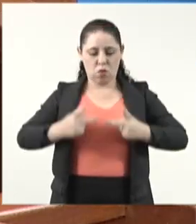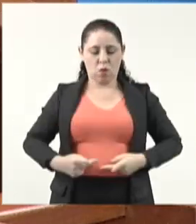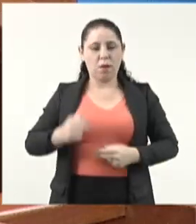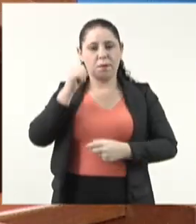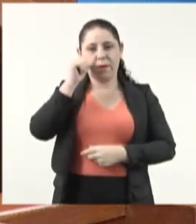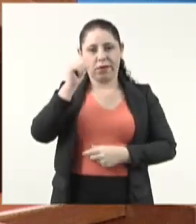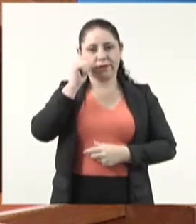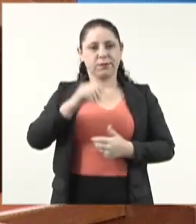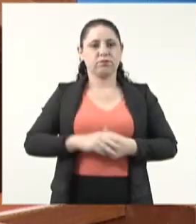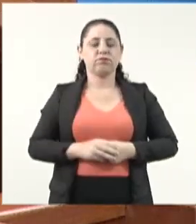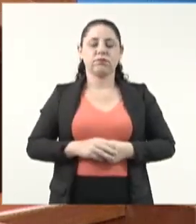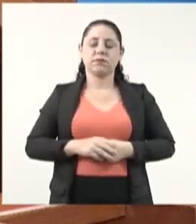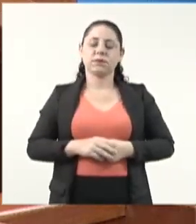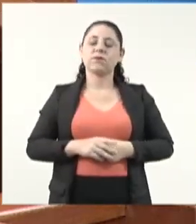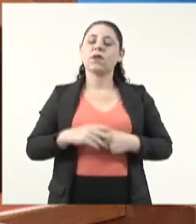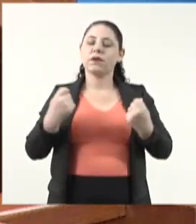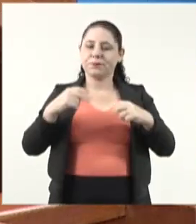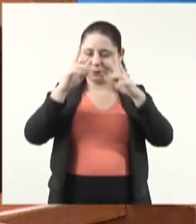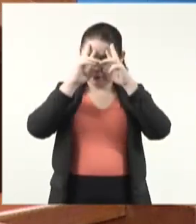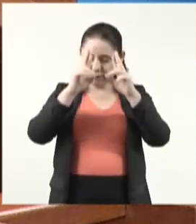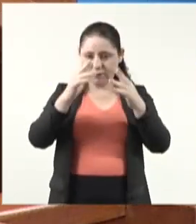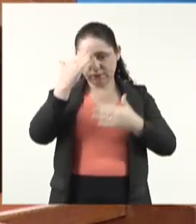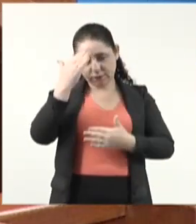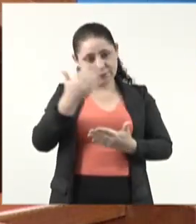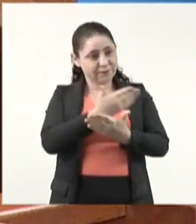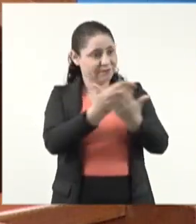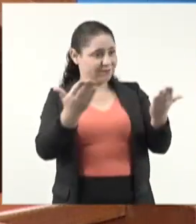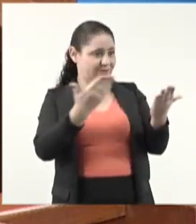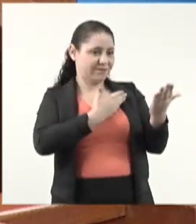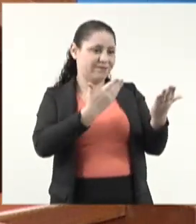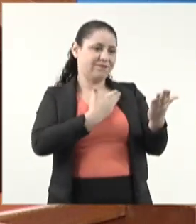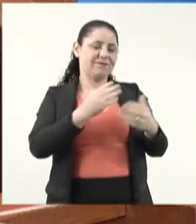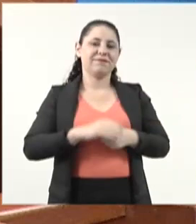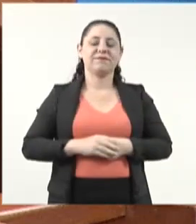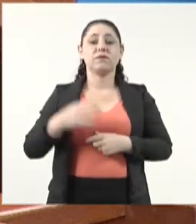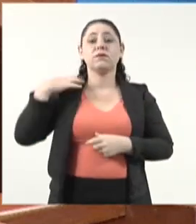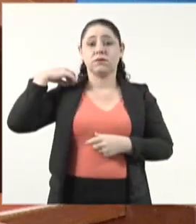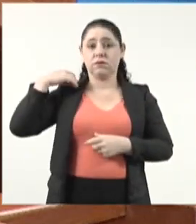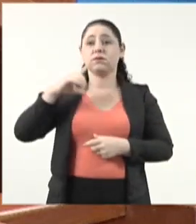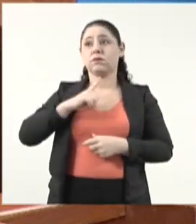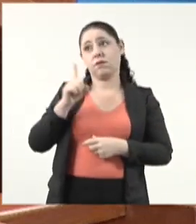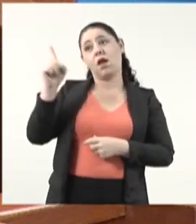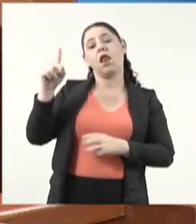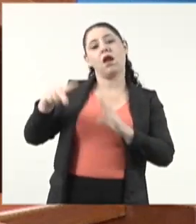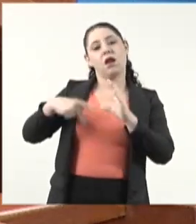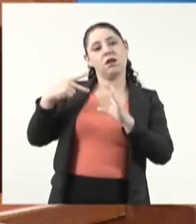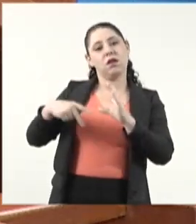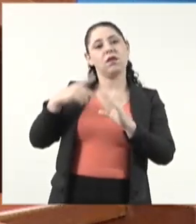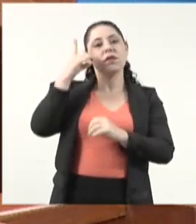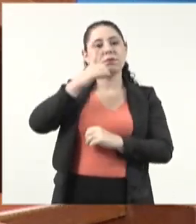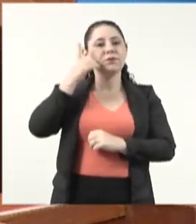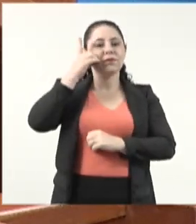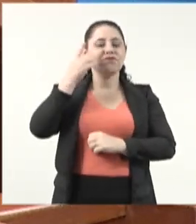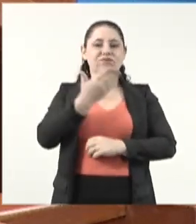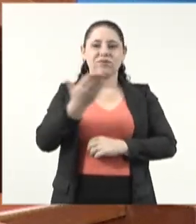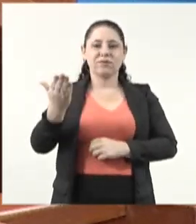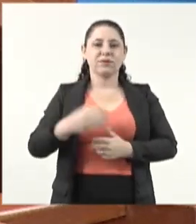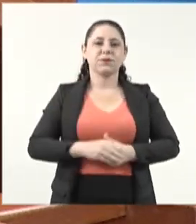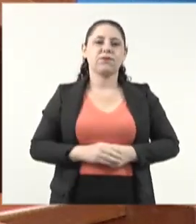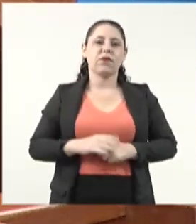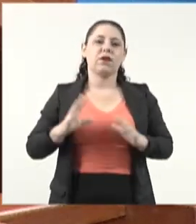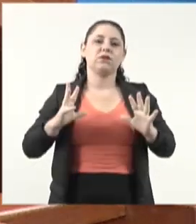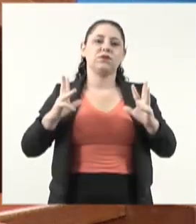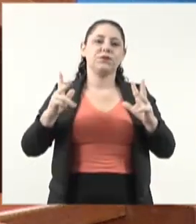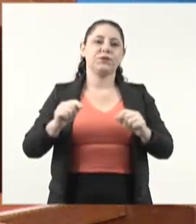mulheres respeitados. Então, quero agradecer muitíssimo as minhas colegas, me colocar à disposição lá, minhas colegas parlamentares, né, a todos